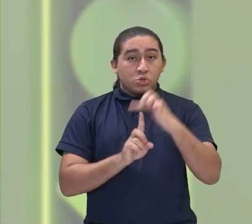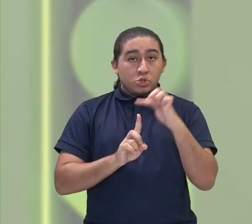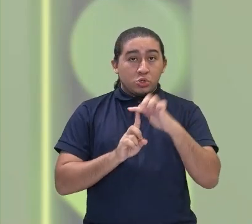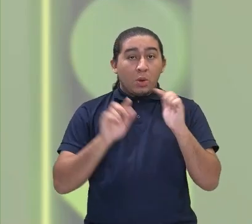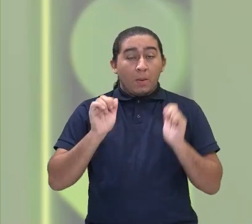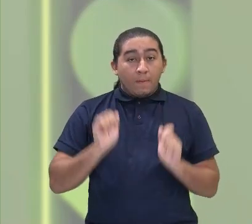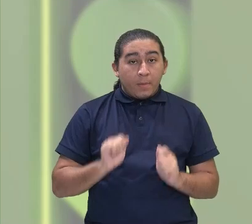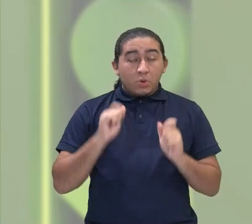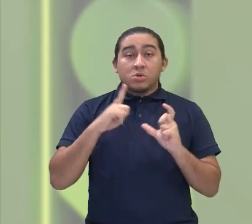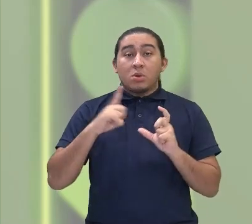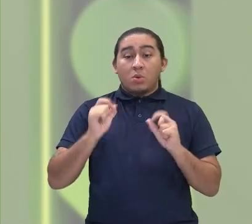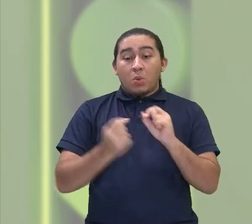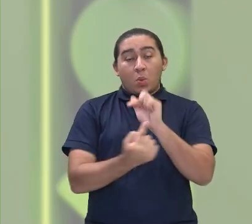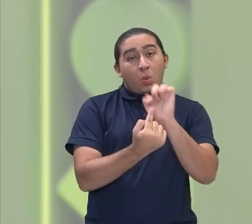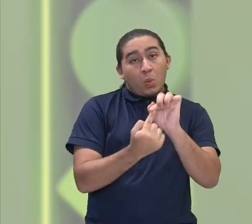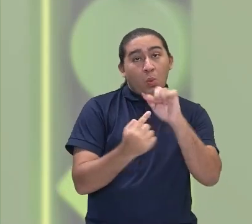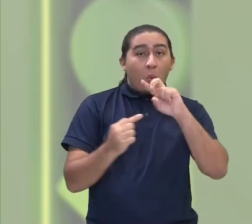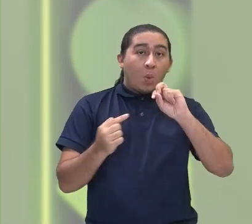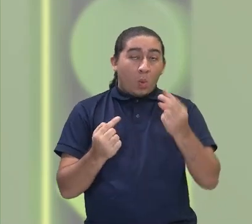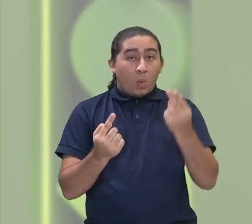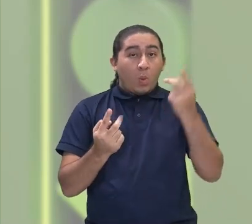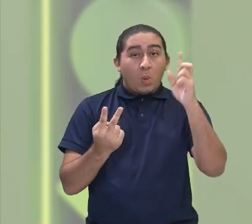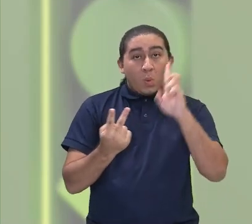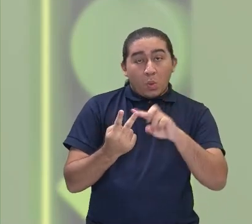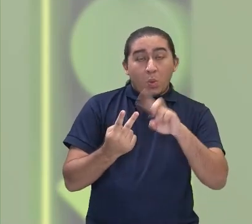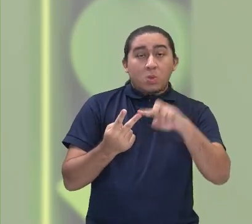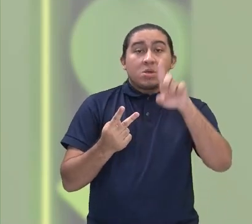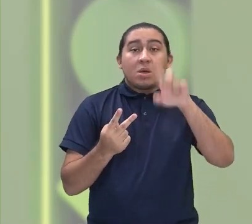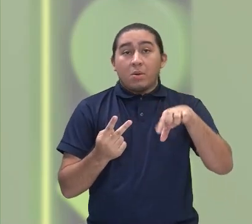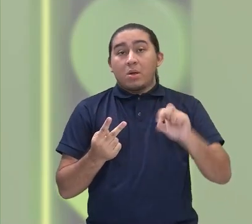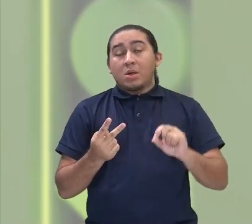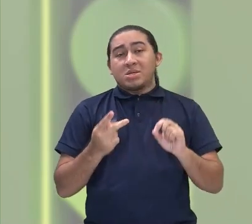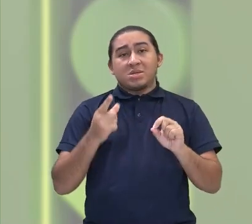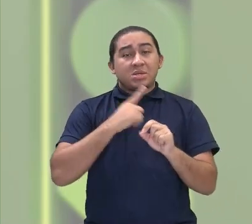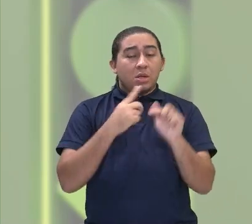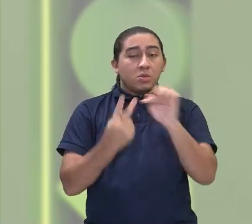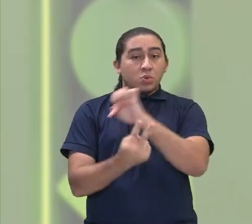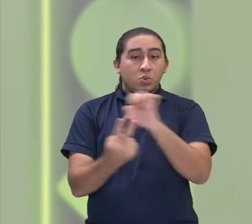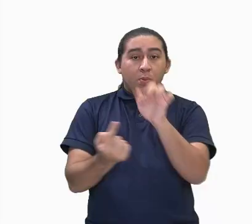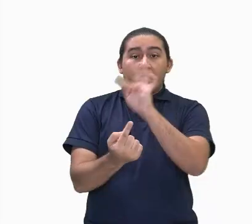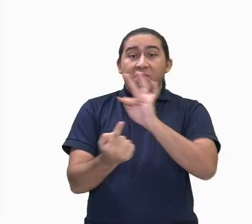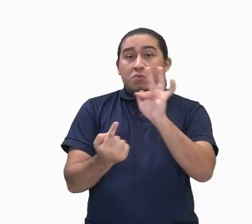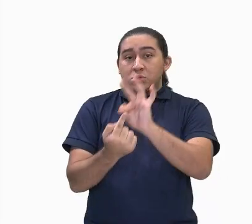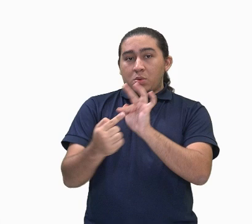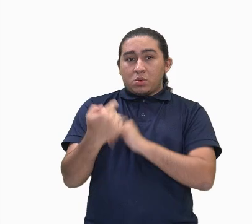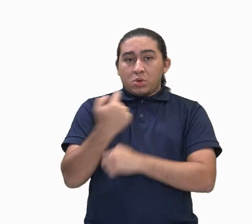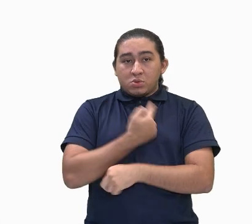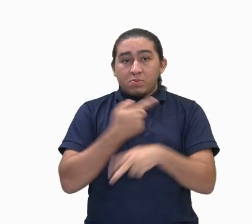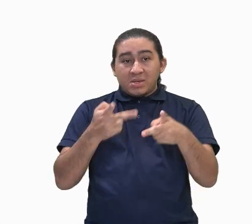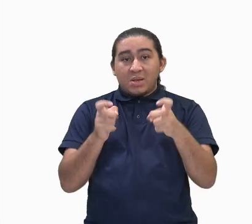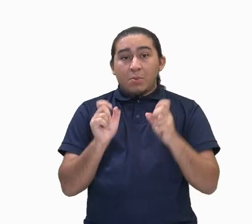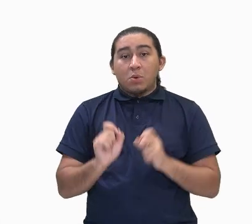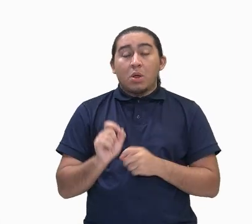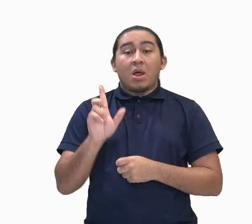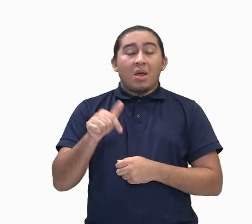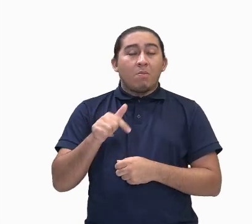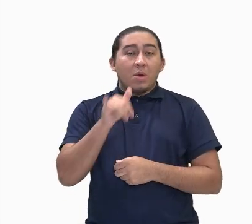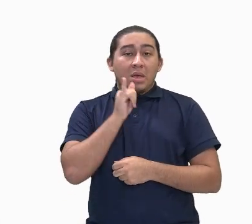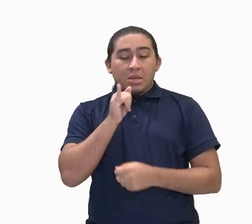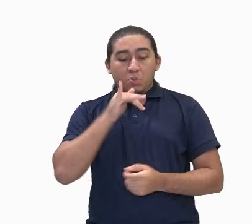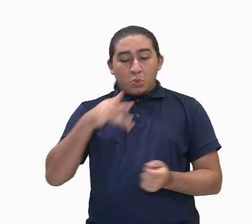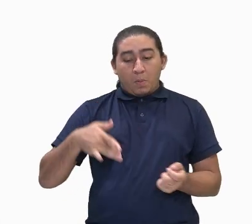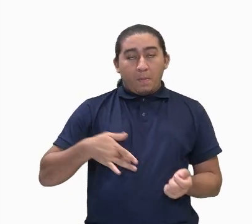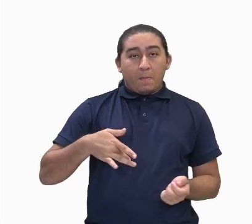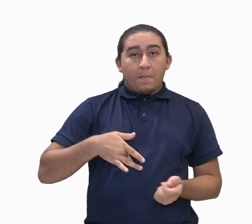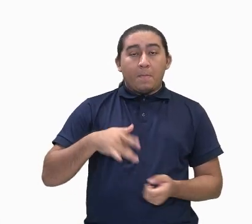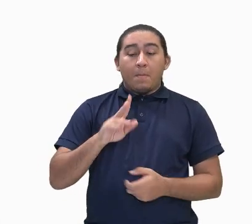ser tanto exócrina quanto endócrina, que é uma glândula mista, como a gente observa aí, ó, o pâncreas, que é o exemplo